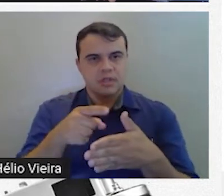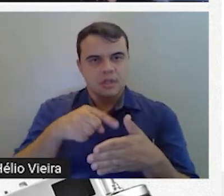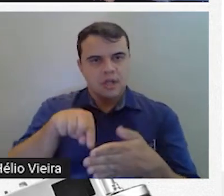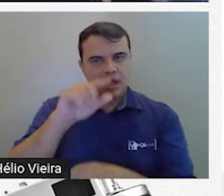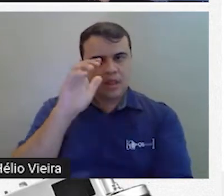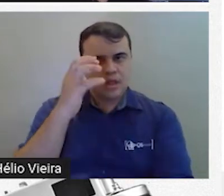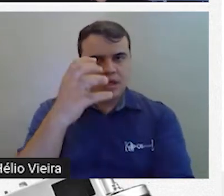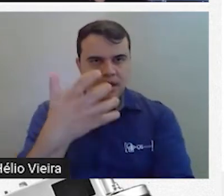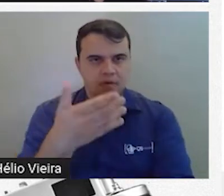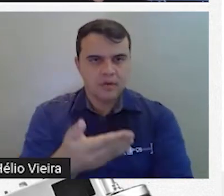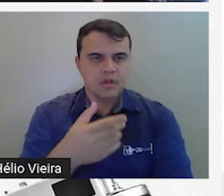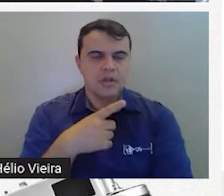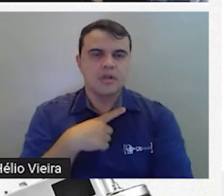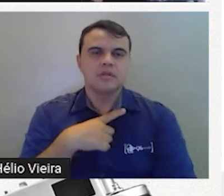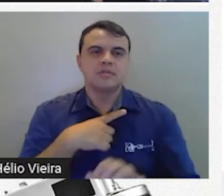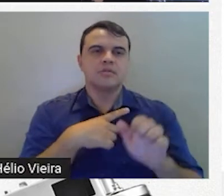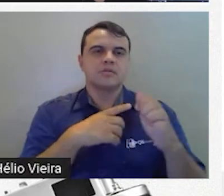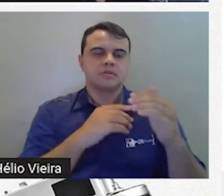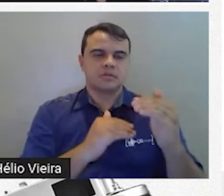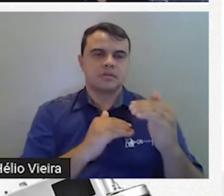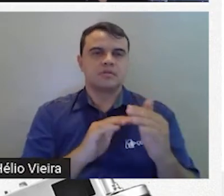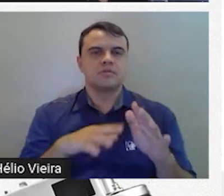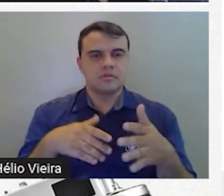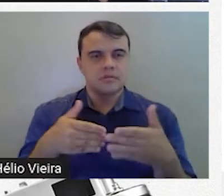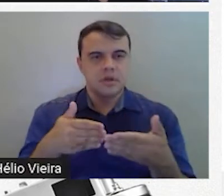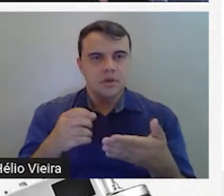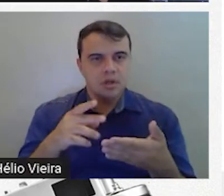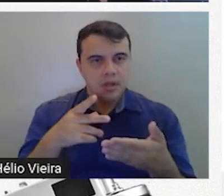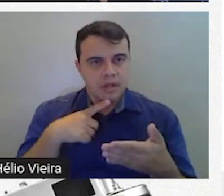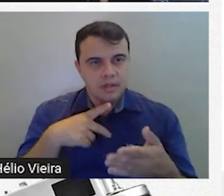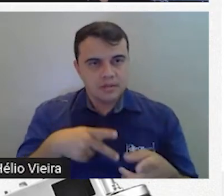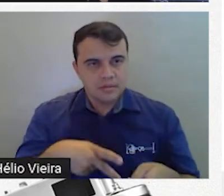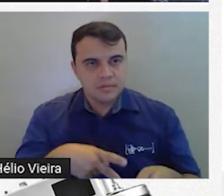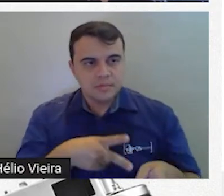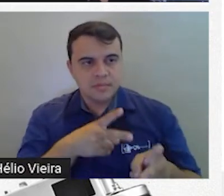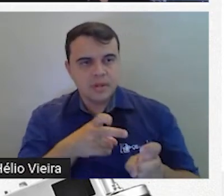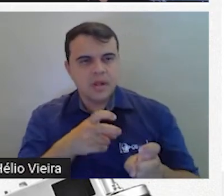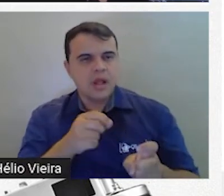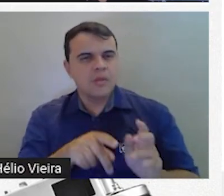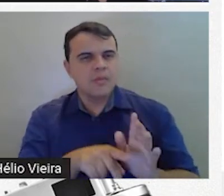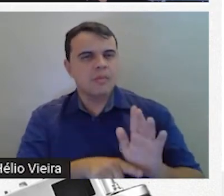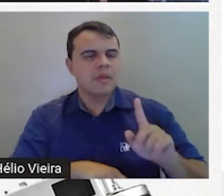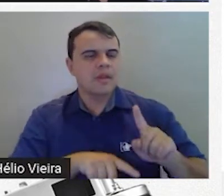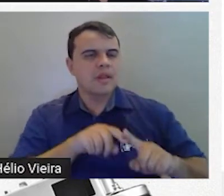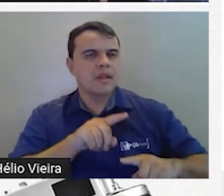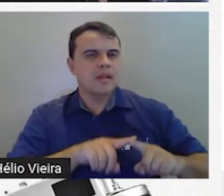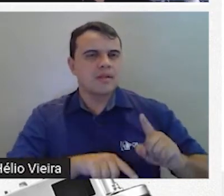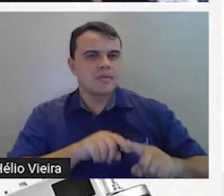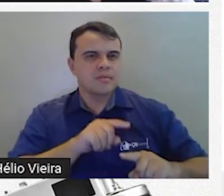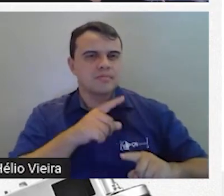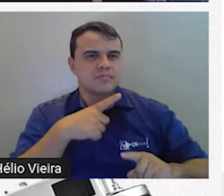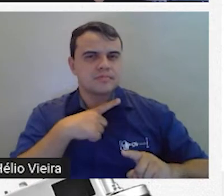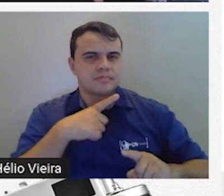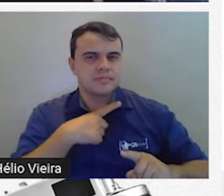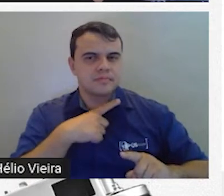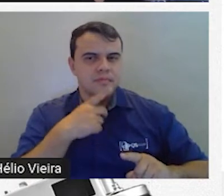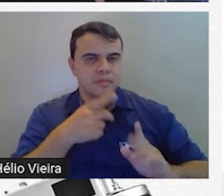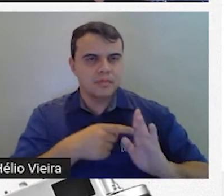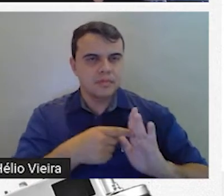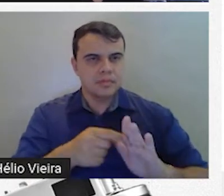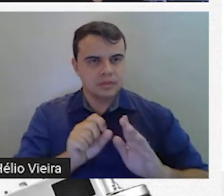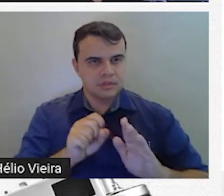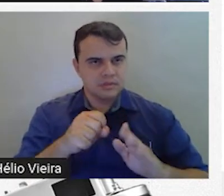árvore que está à esquerda. Então, a perspectiva é um elemento que vai trazer